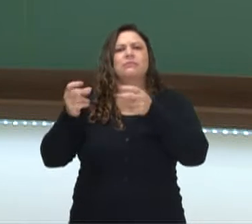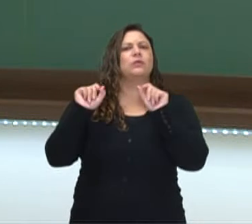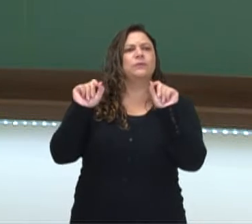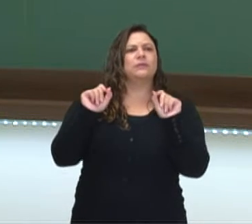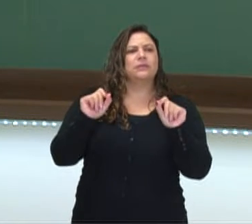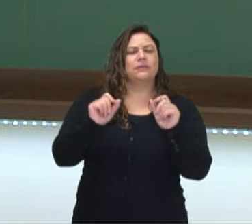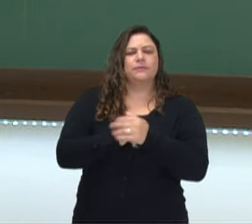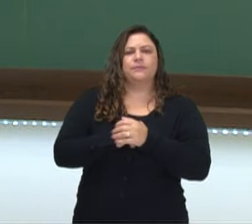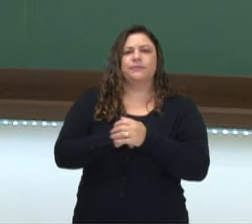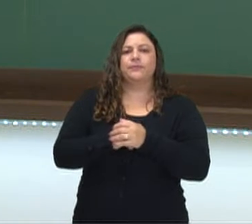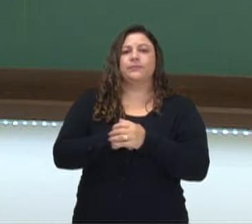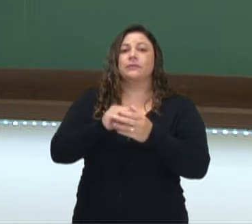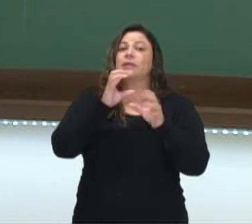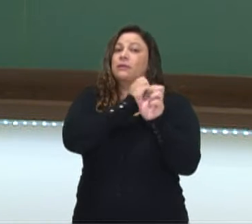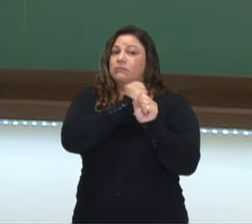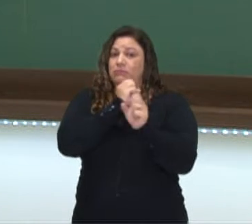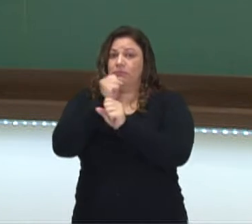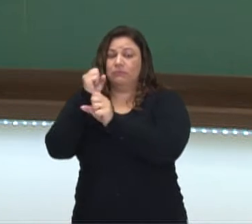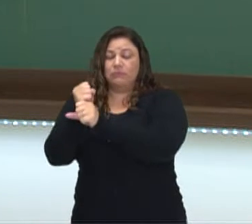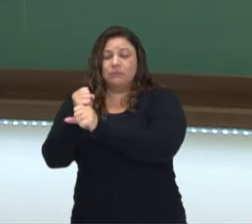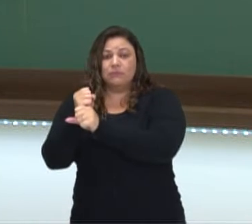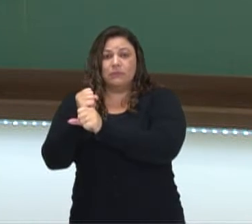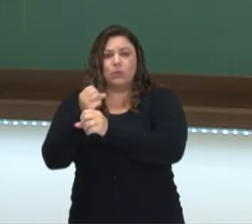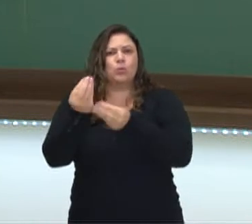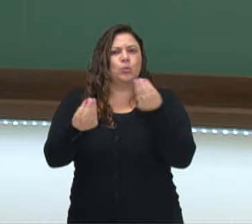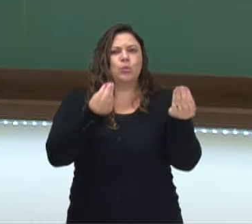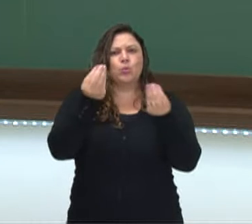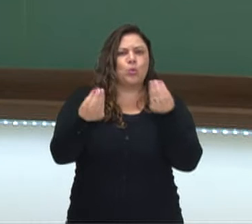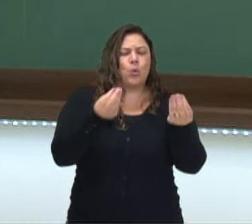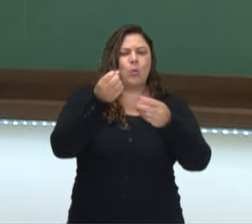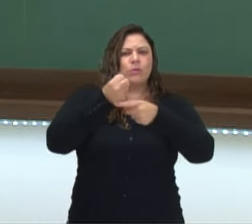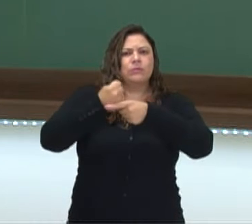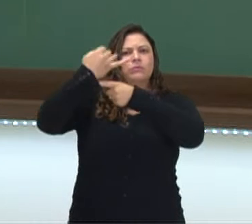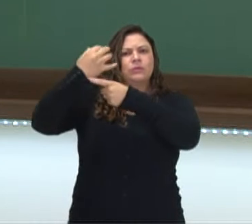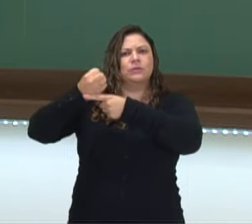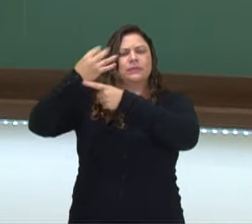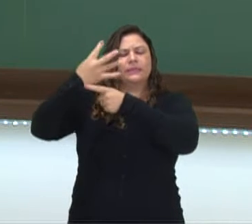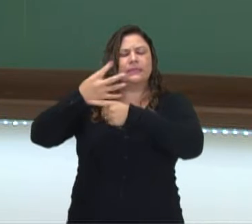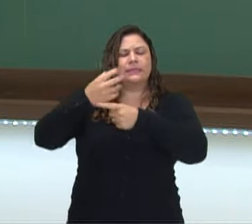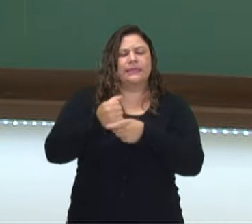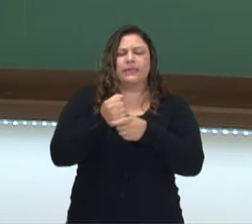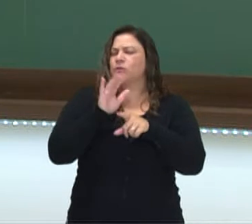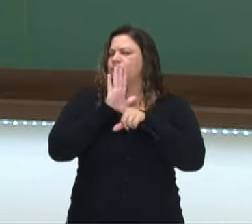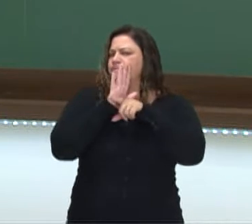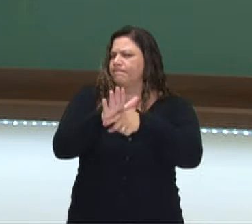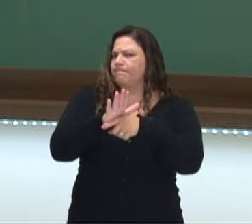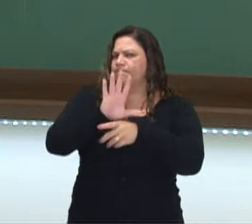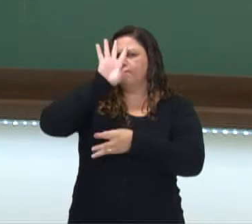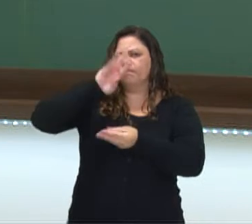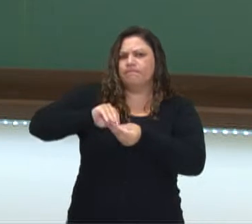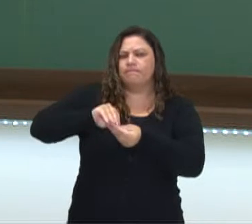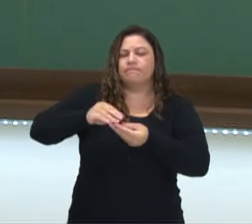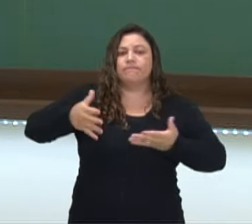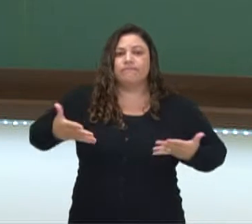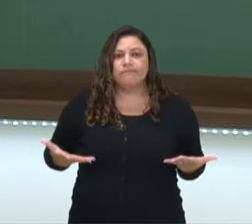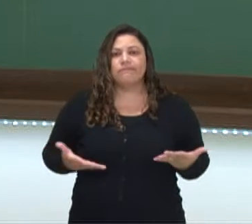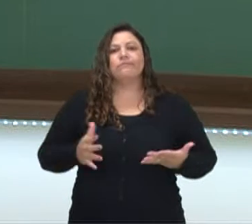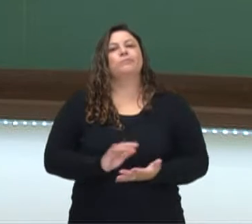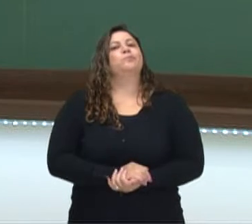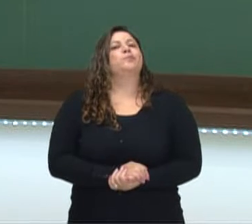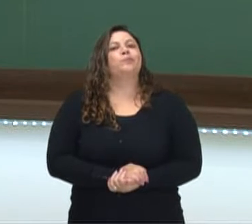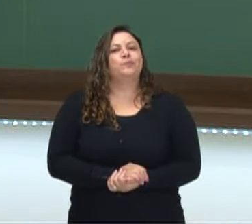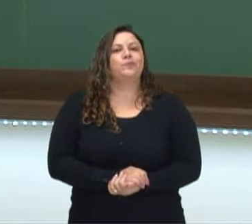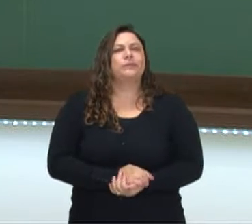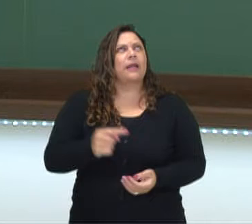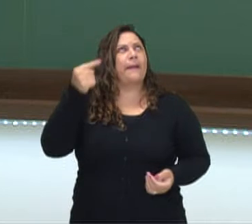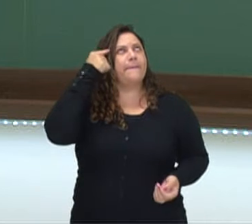Na hora que você estiver fazendo as continhas aqui, como que a propriedade de potência vai te ajudar a resolver? Tá? Então, dá